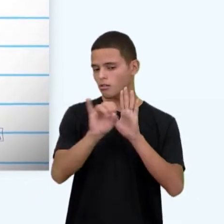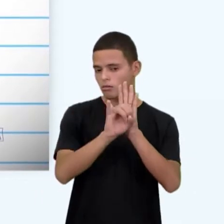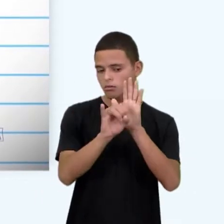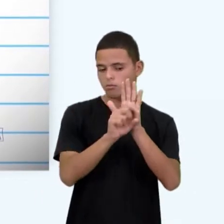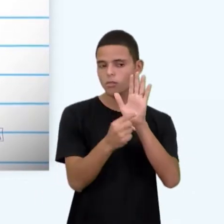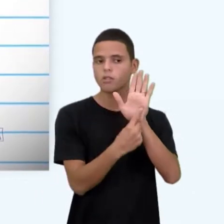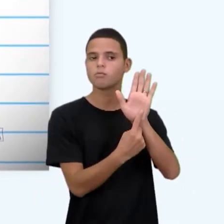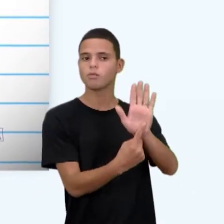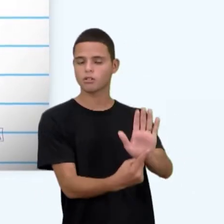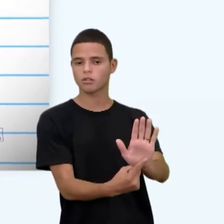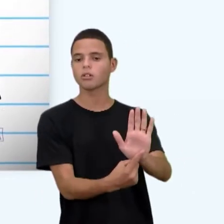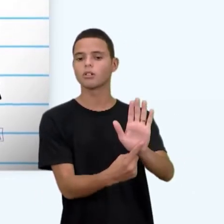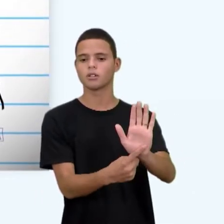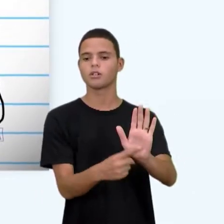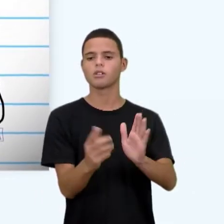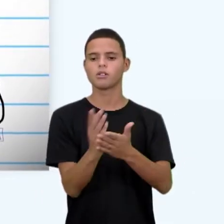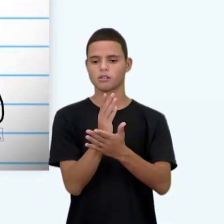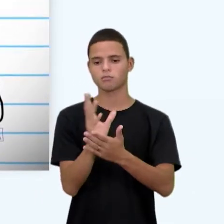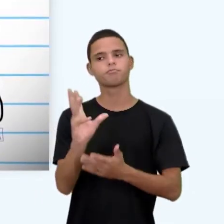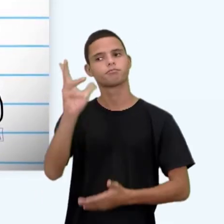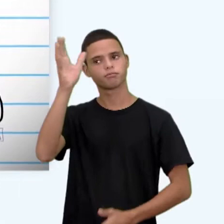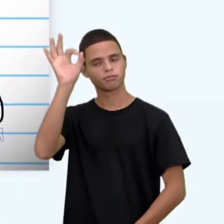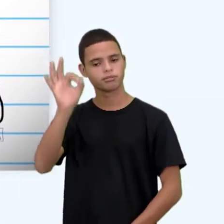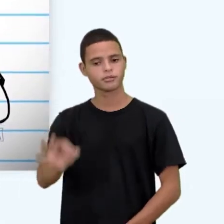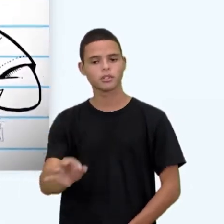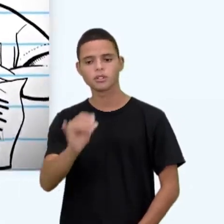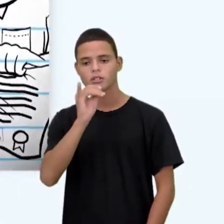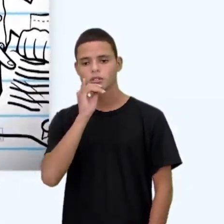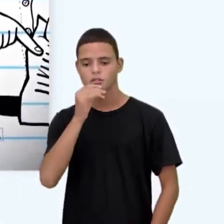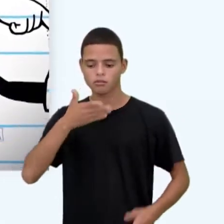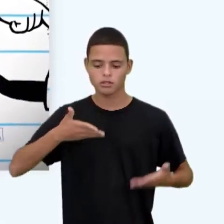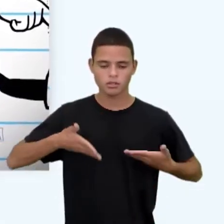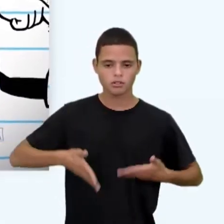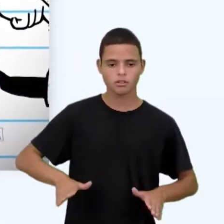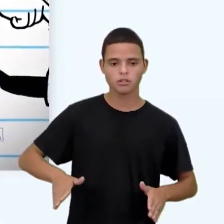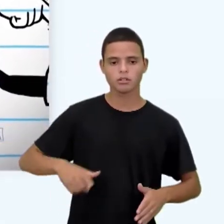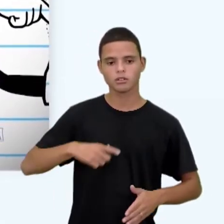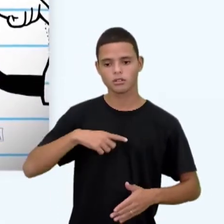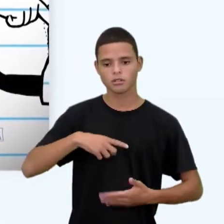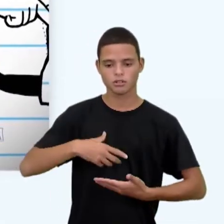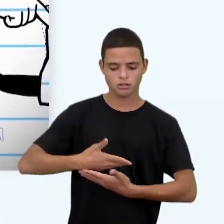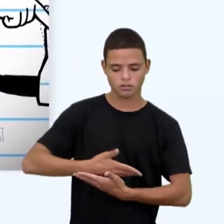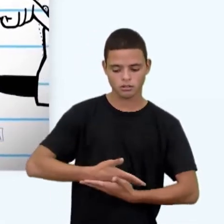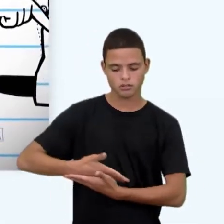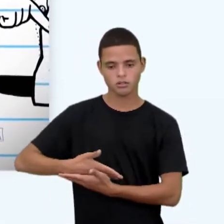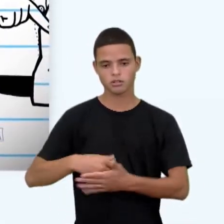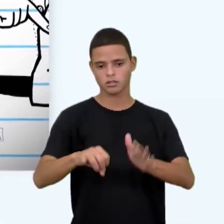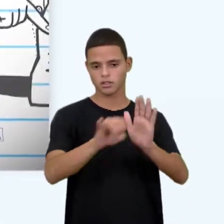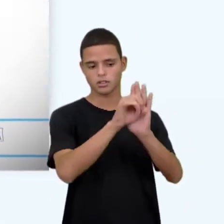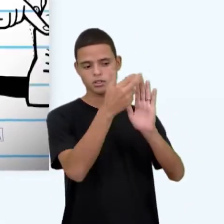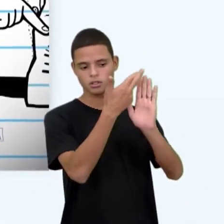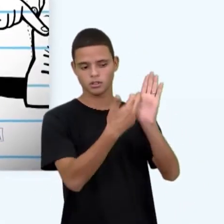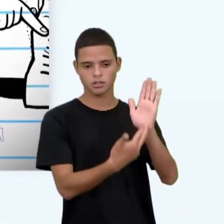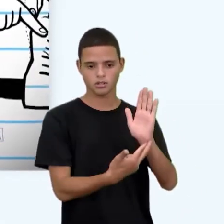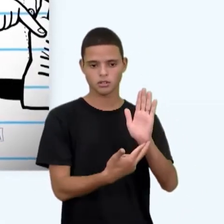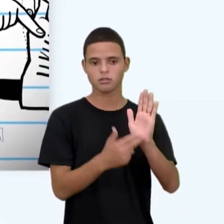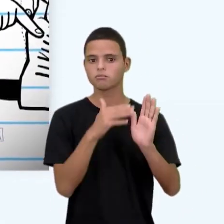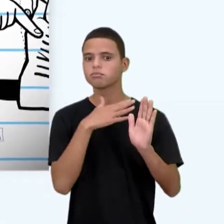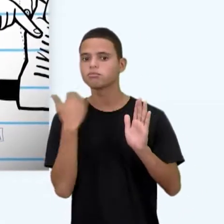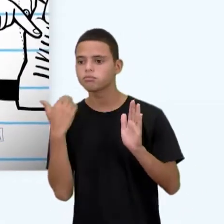para os outros que determinado evento aconteceu. Por exemplo, quando nascemos, temos o registro civil de nascimento. Quando morremos, é